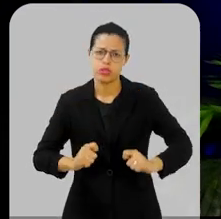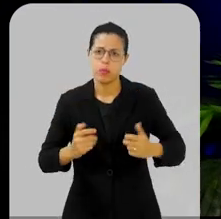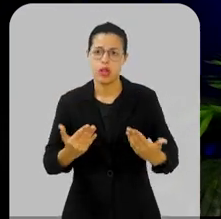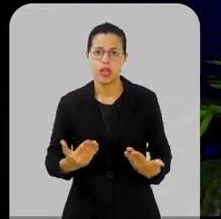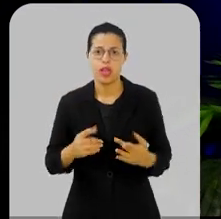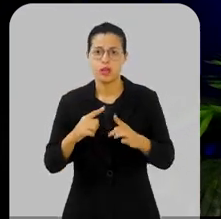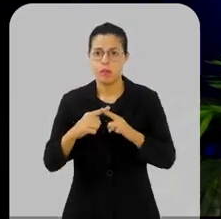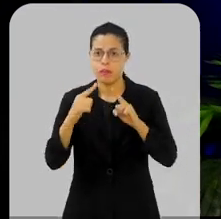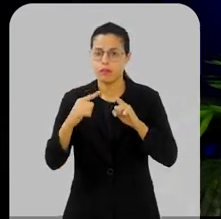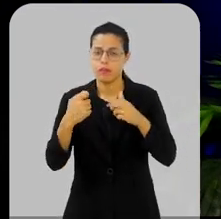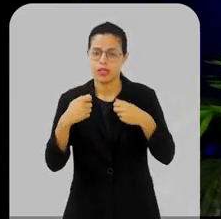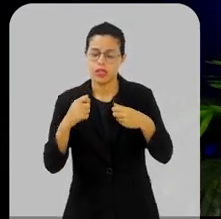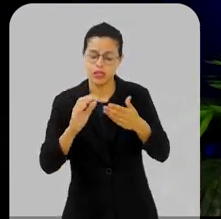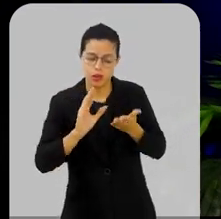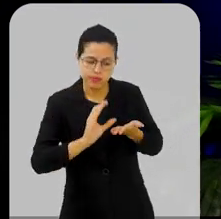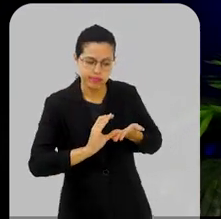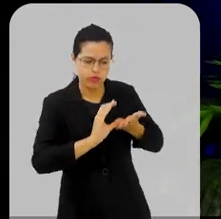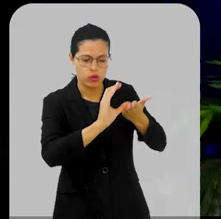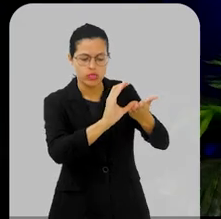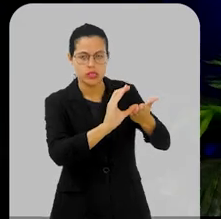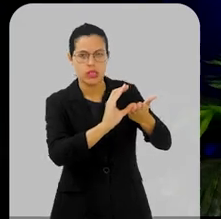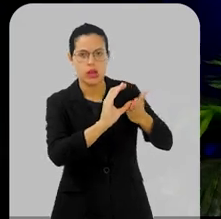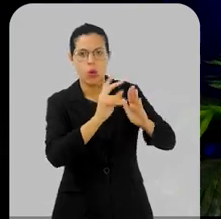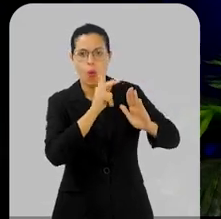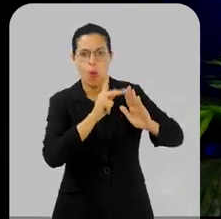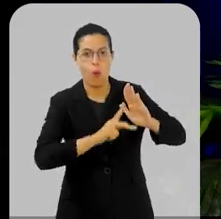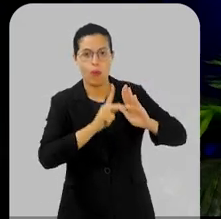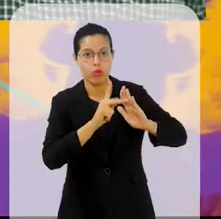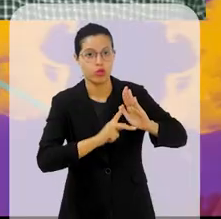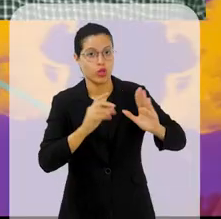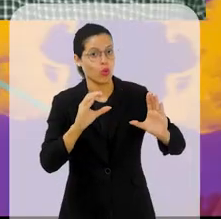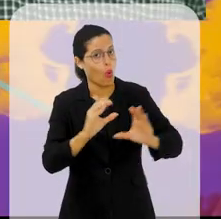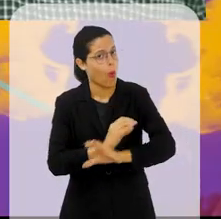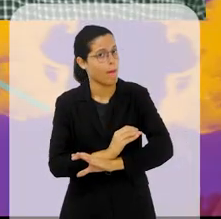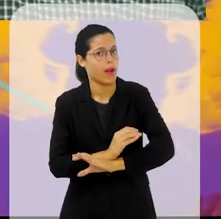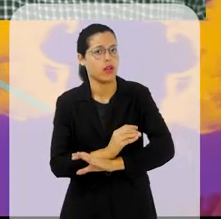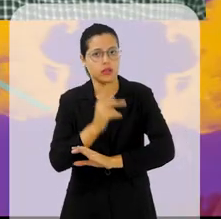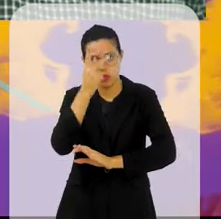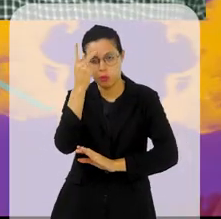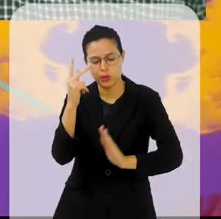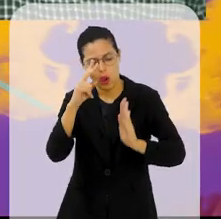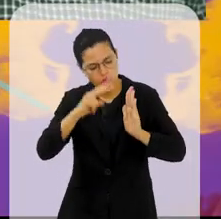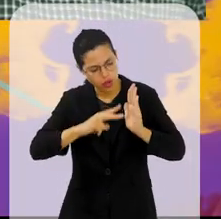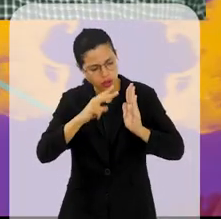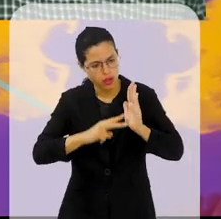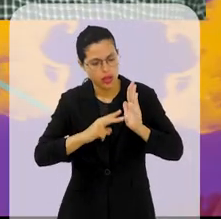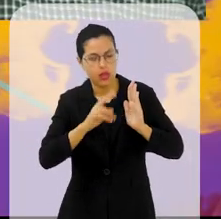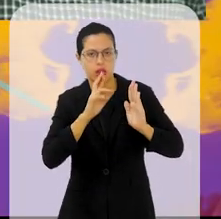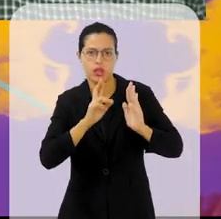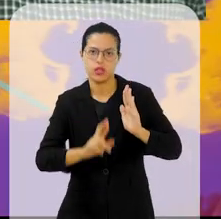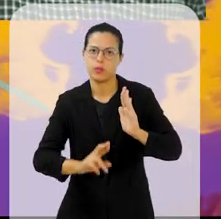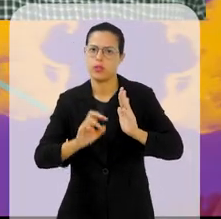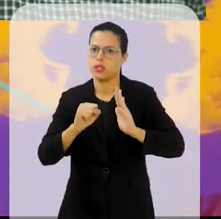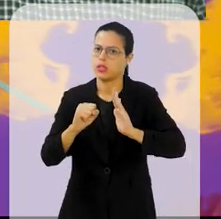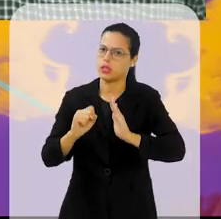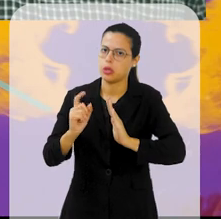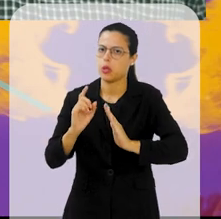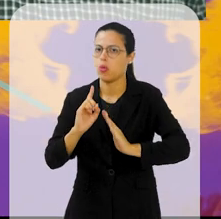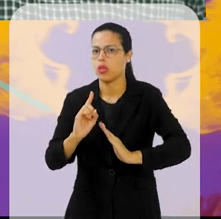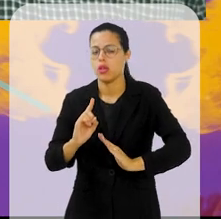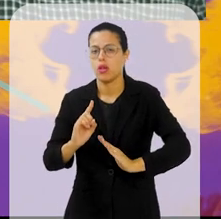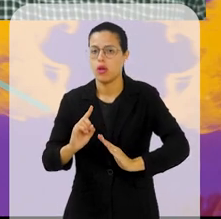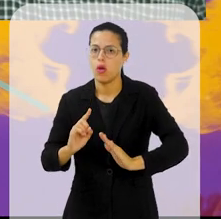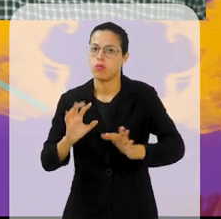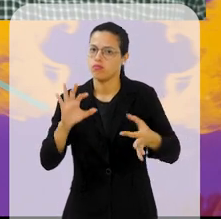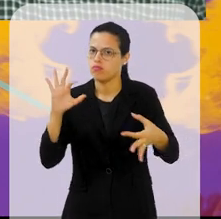mas para se levar ao conselho, tem que levar um plano completo para os conselheiros lerem e dizer sim ou não dentro